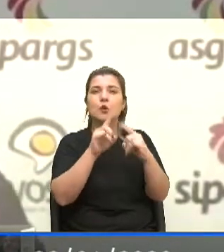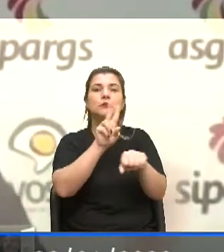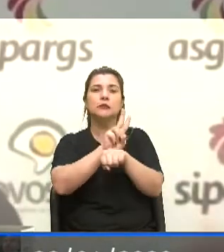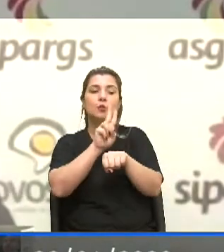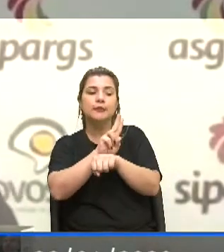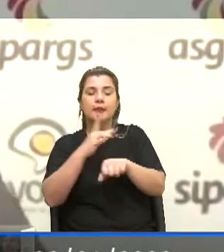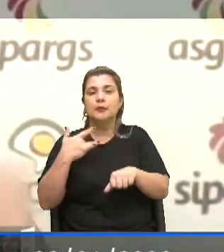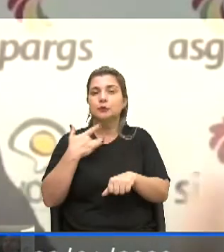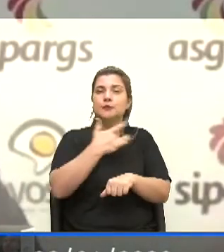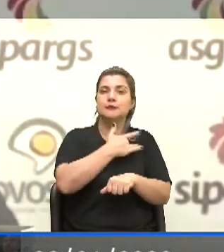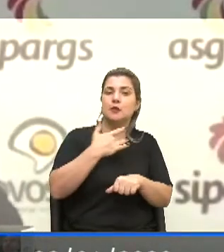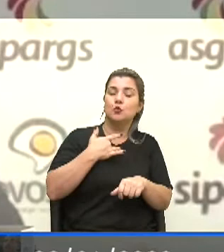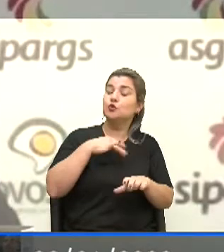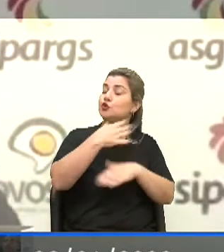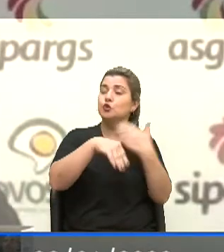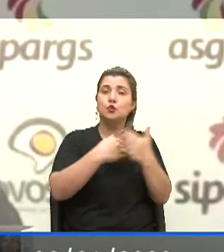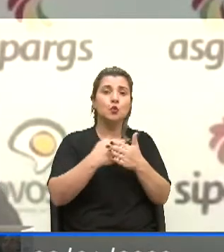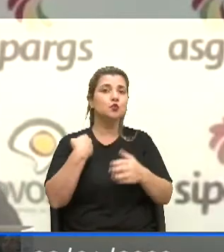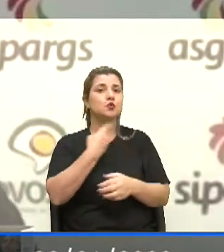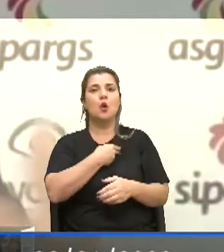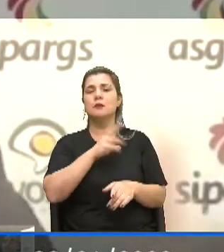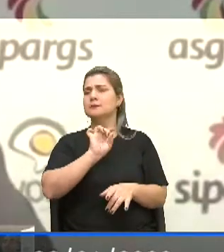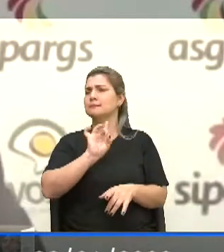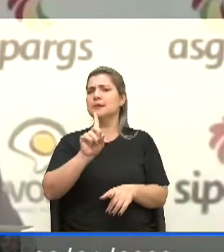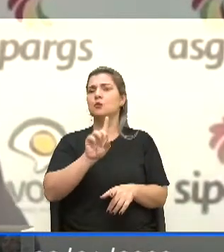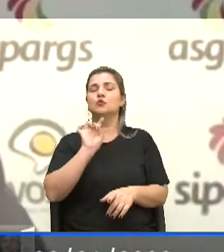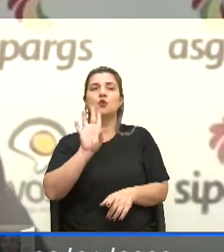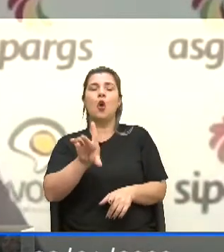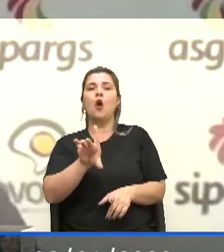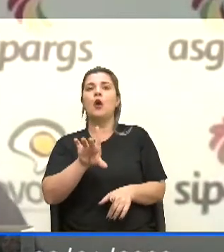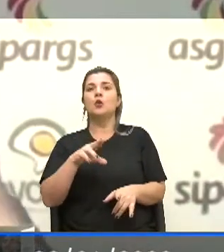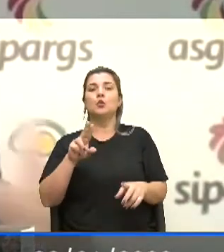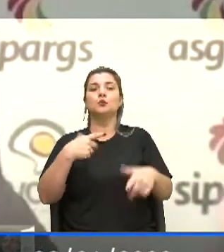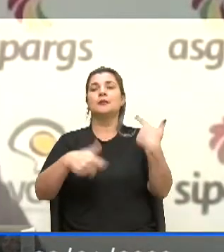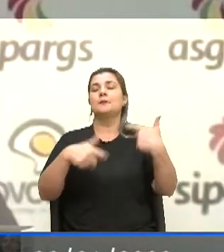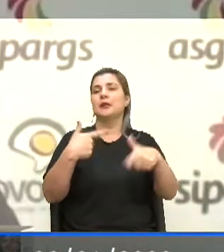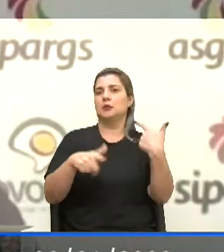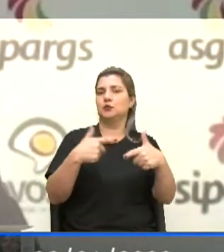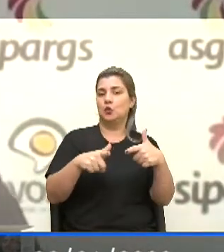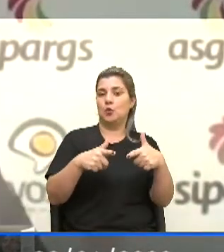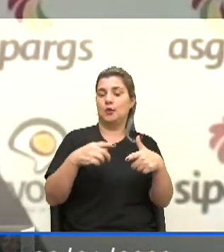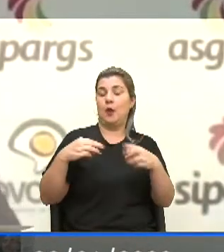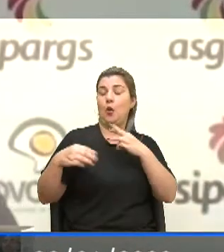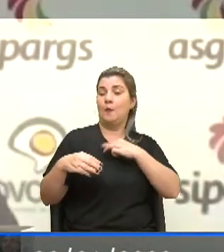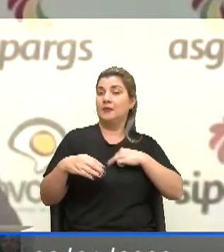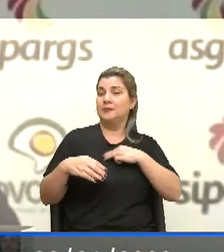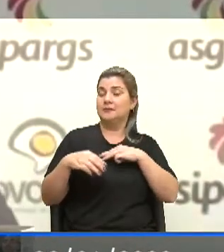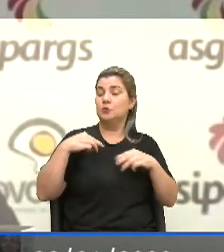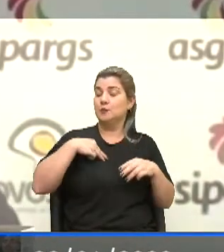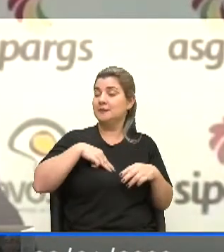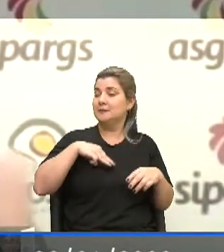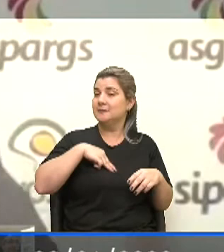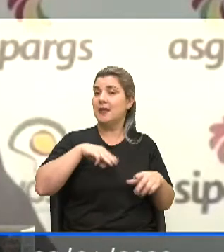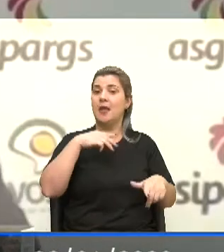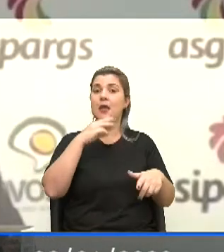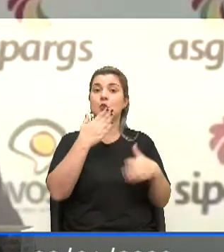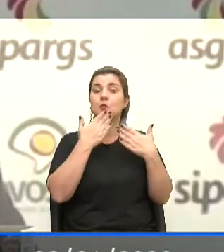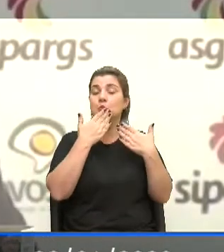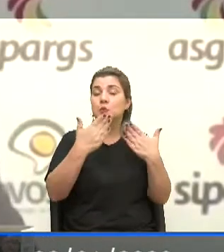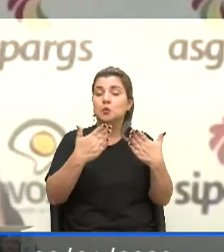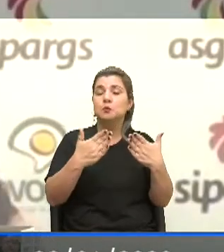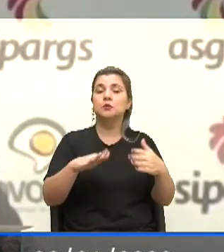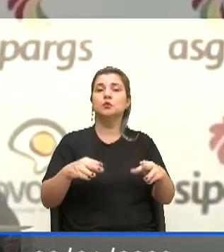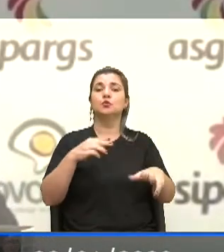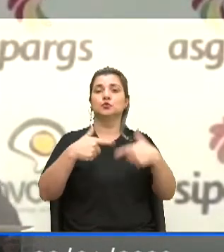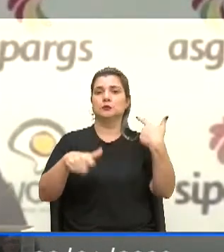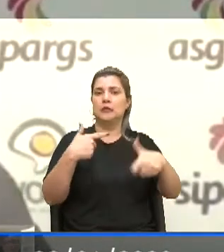de todos nós, não só do trabalhador, né? O Ministério Público do Trabalho, ele zela pela saúde de todas as pessoas, o Ministério